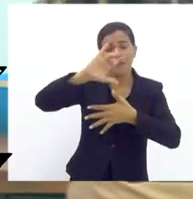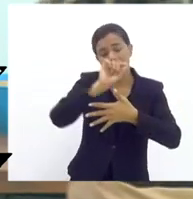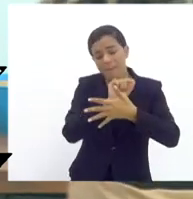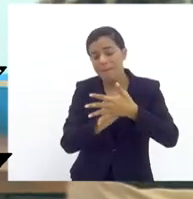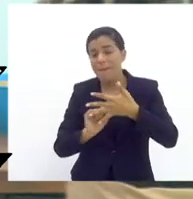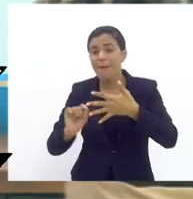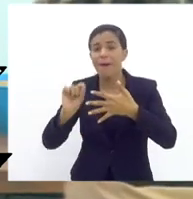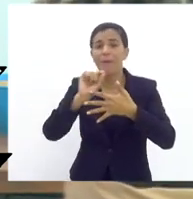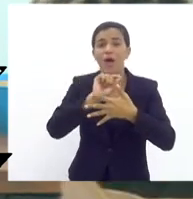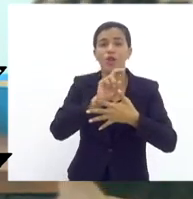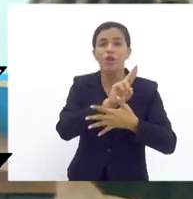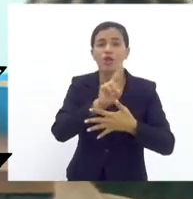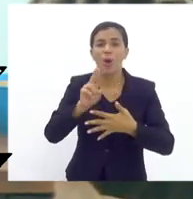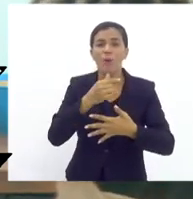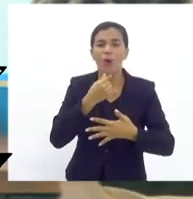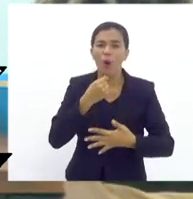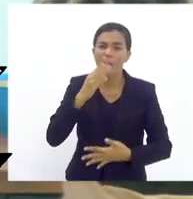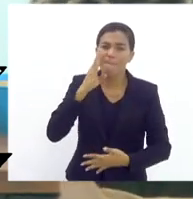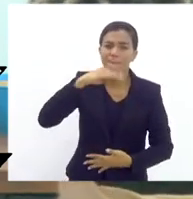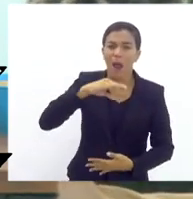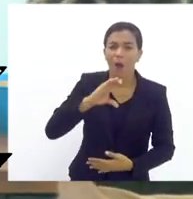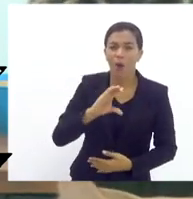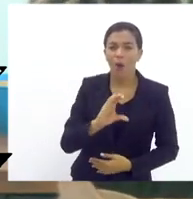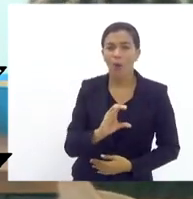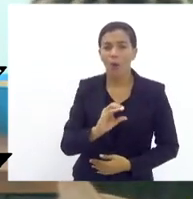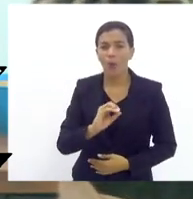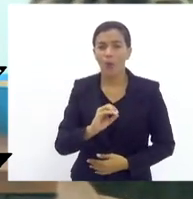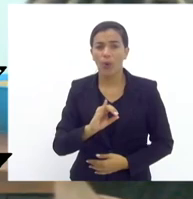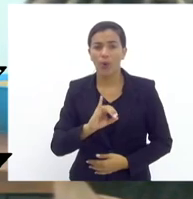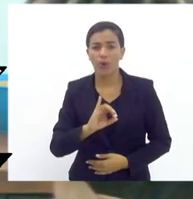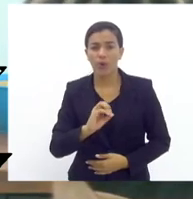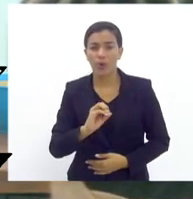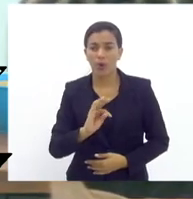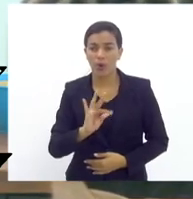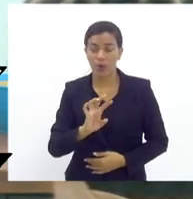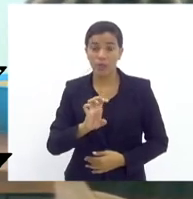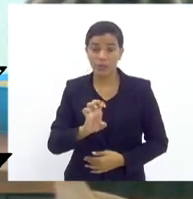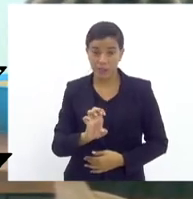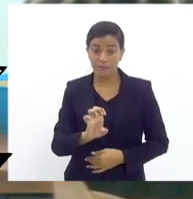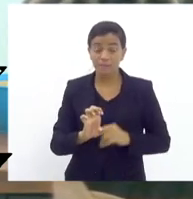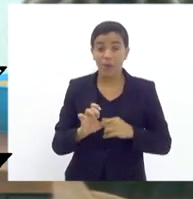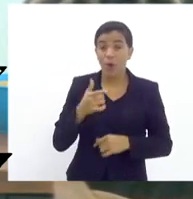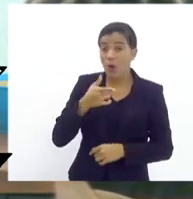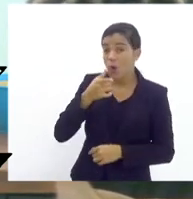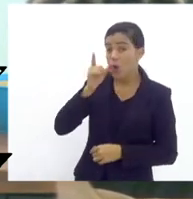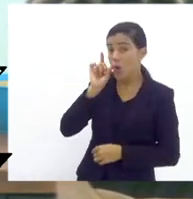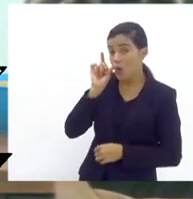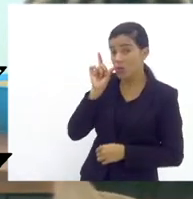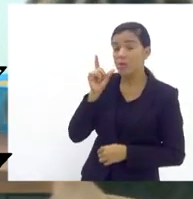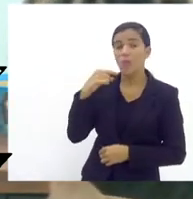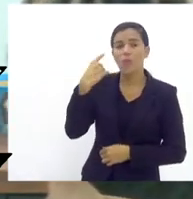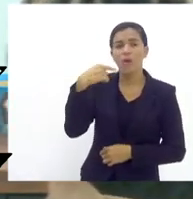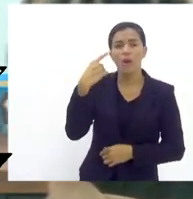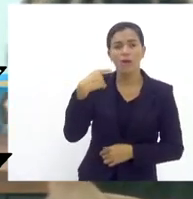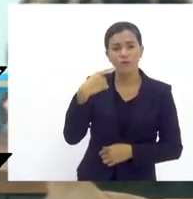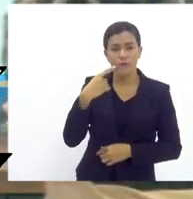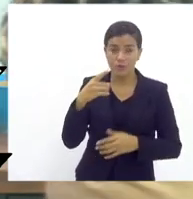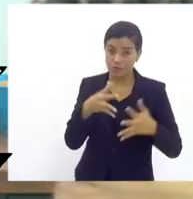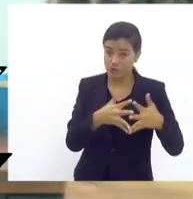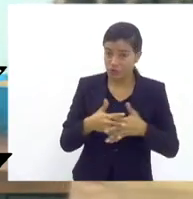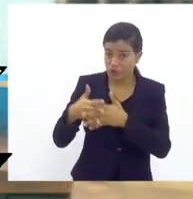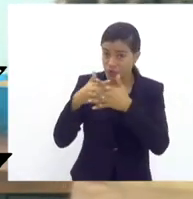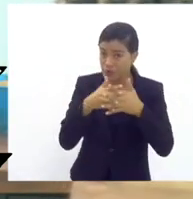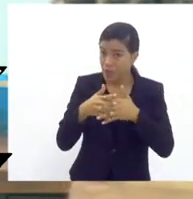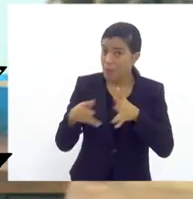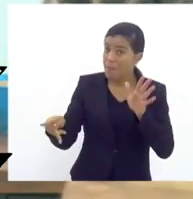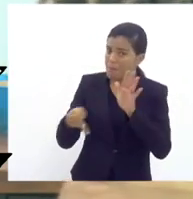coiotes de traficantes para chegarem até lá ontem eu recebi de um advogado dos Estados Unidos